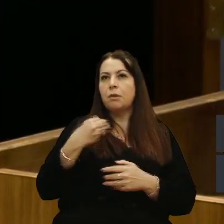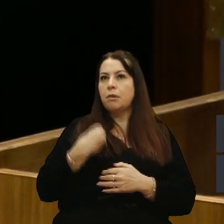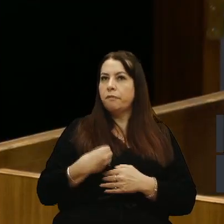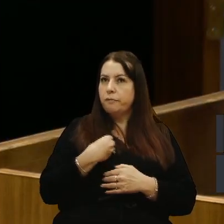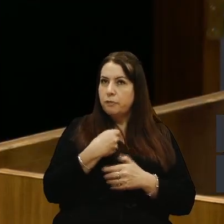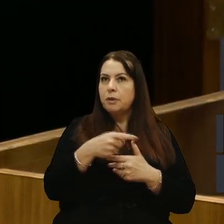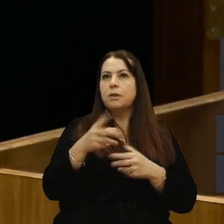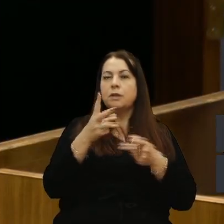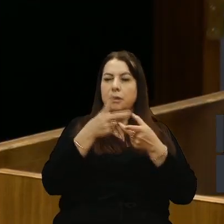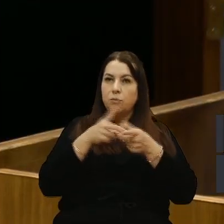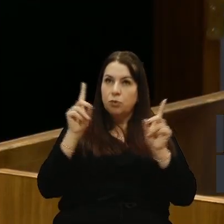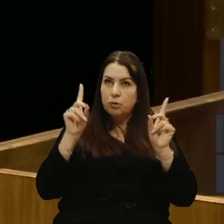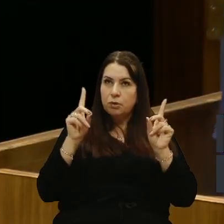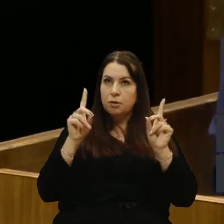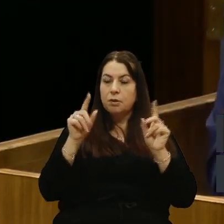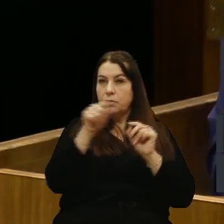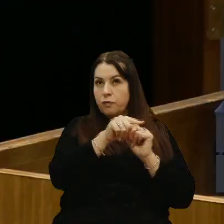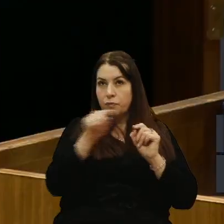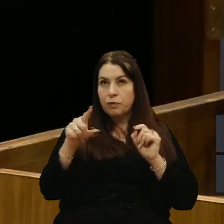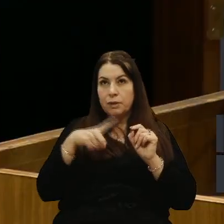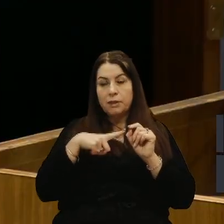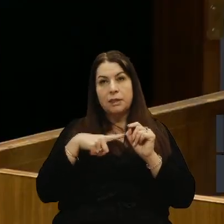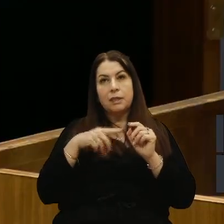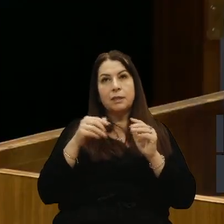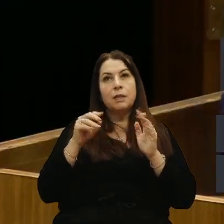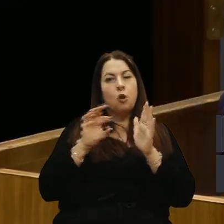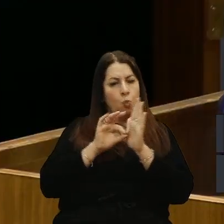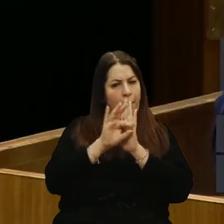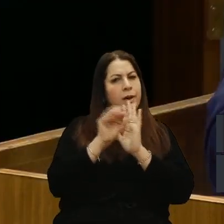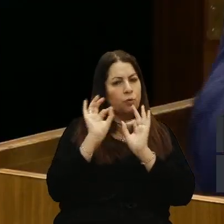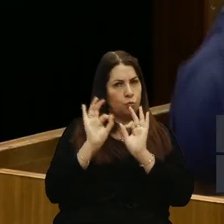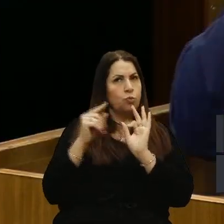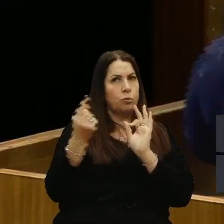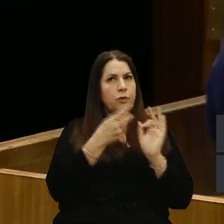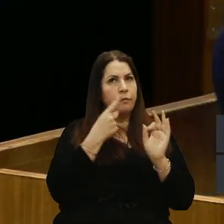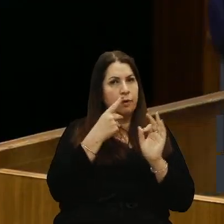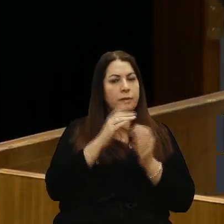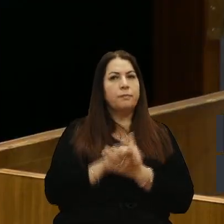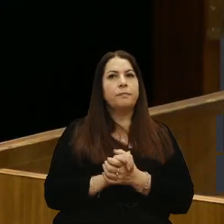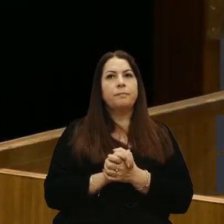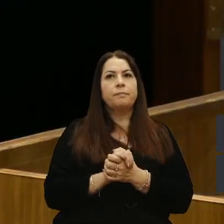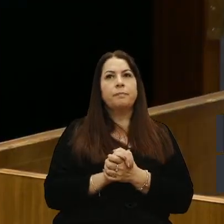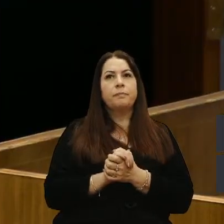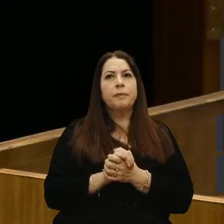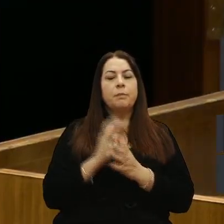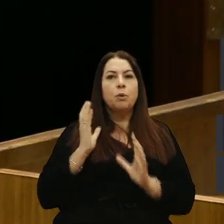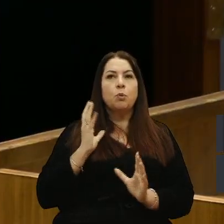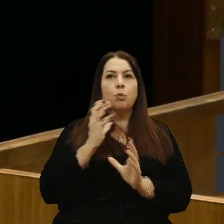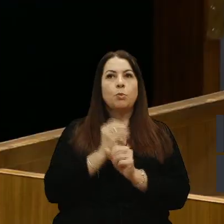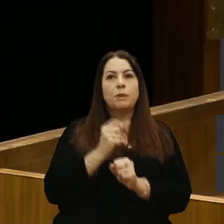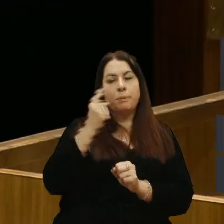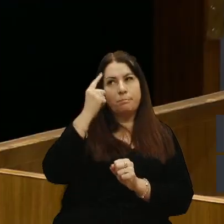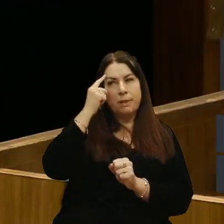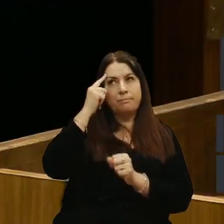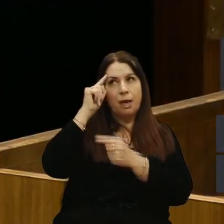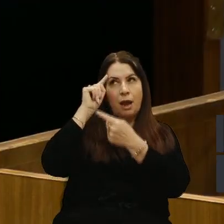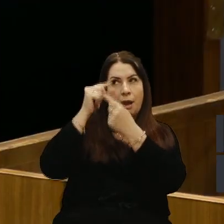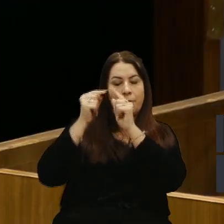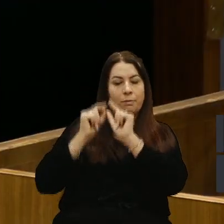e da democracia. Só que vocês vão ter que ser coerentes com o que vocês falavam. Para concluir o meu